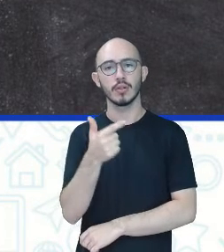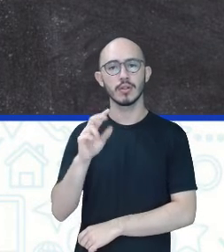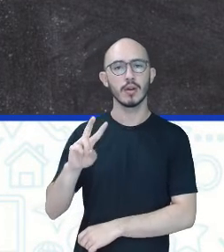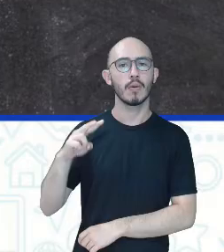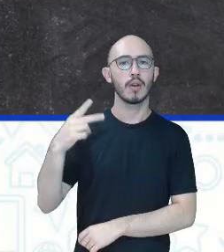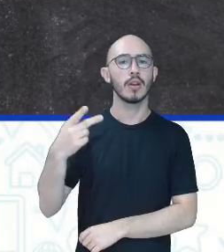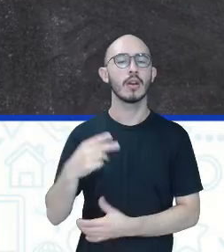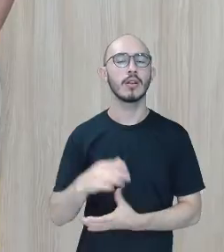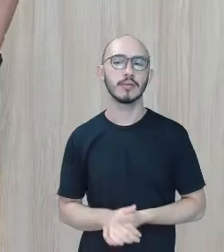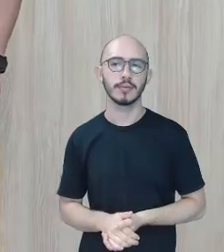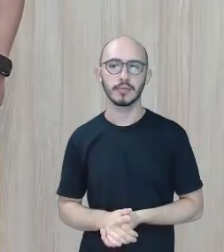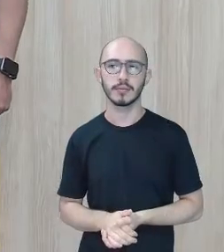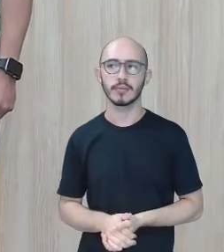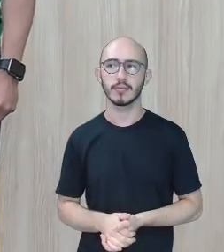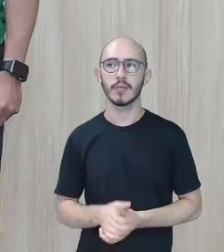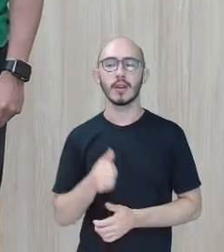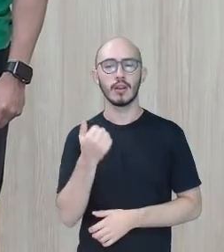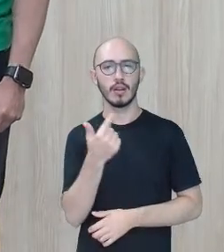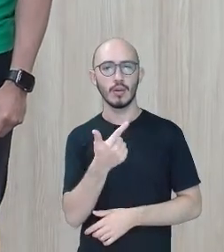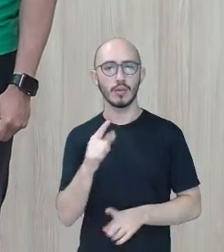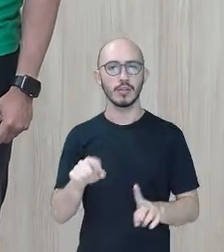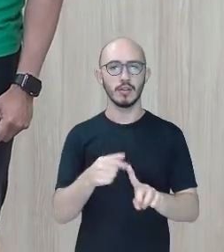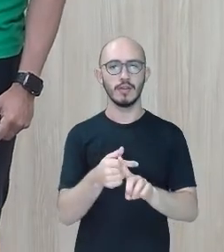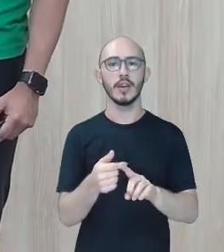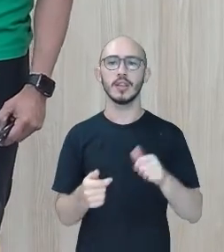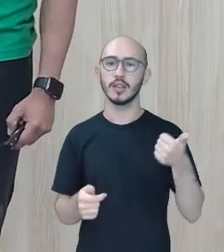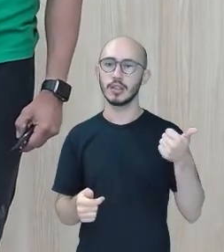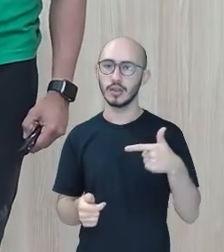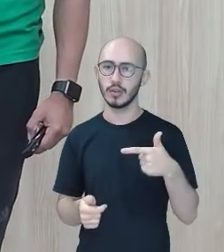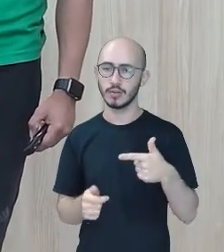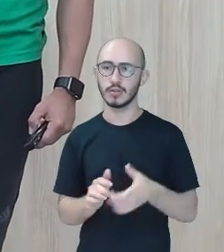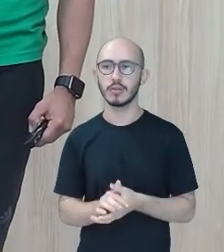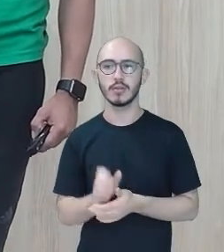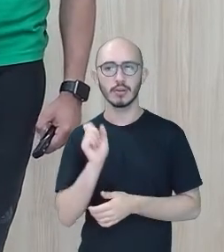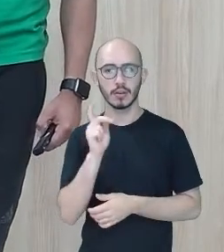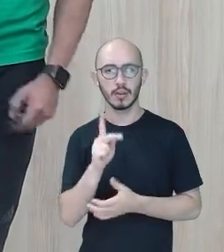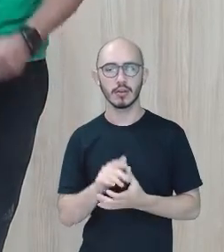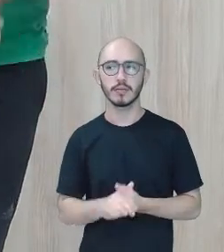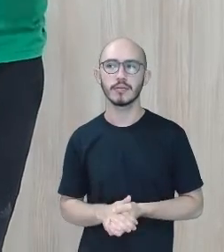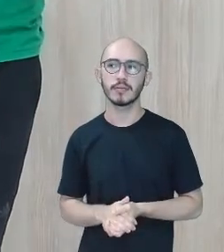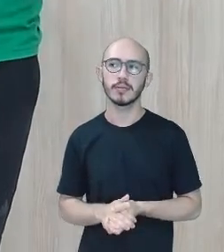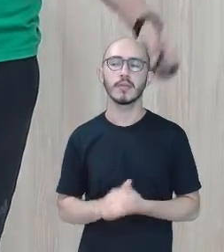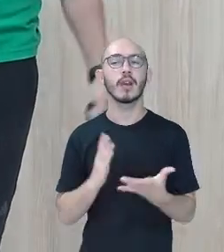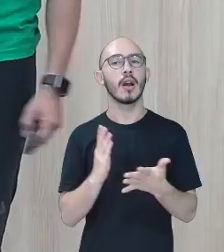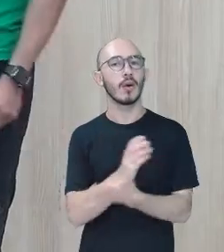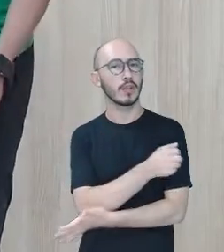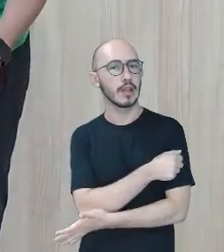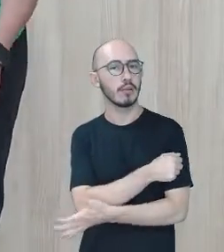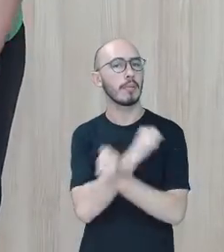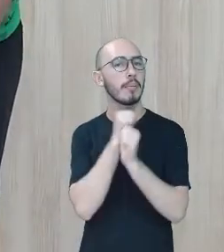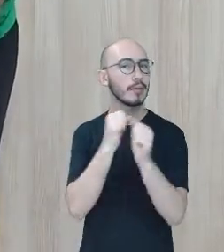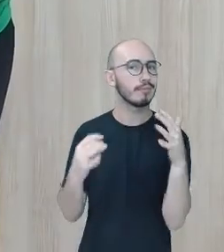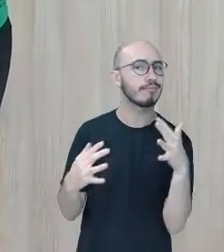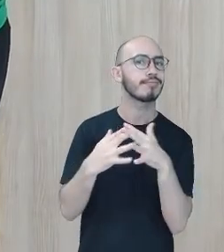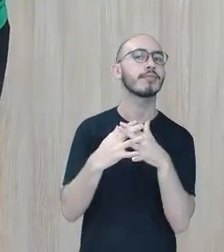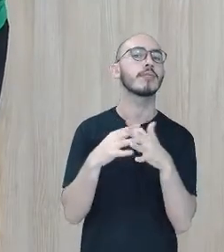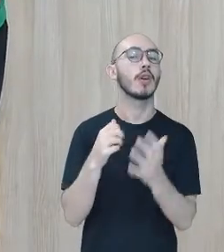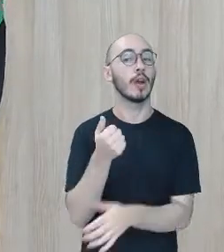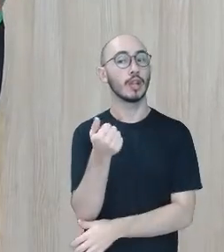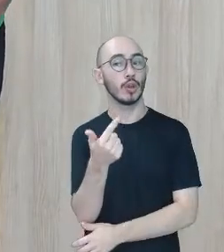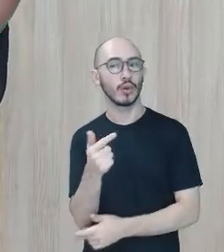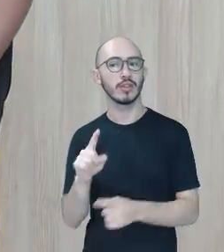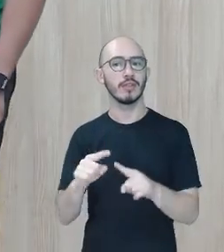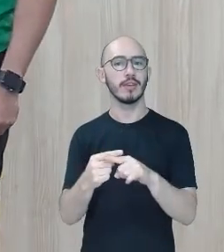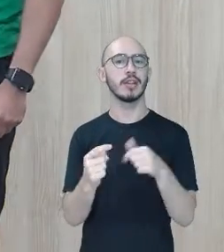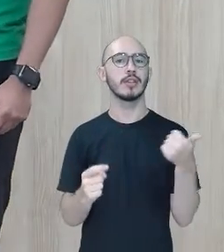se esqueça, é 12 vezes 12 e não 12 vezes 2, tá bom? Como alguns alunos pensam. Então, 12